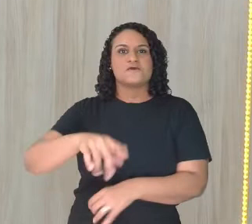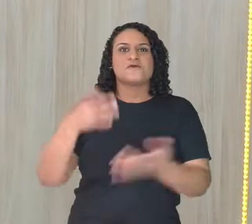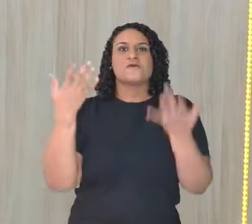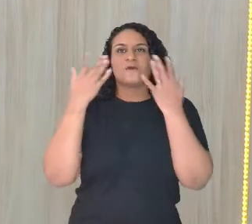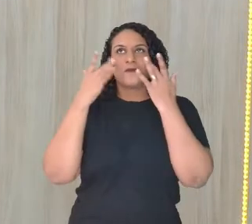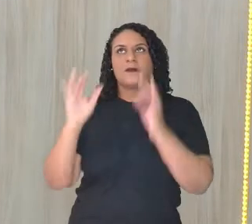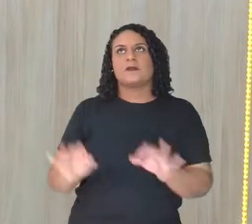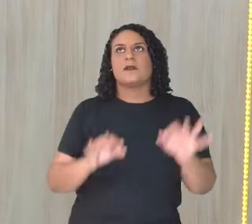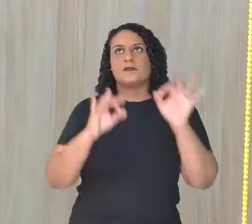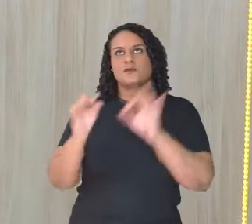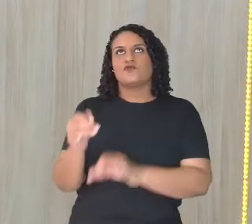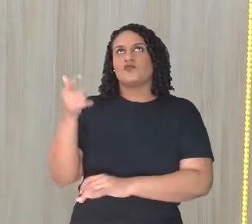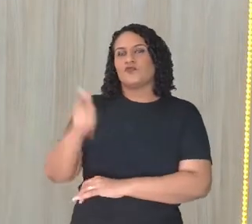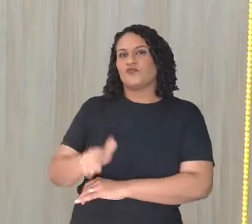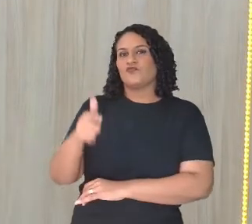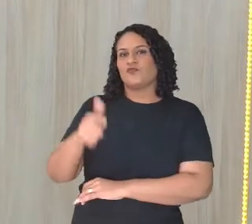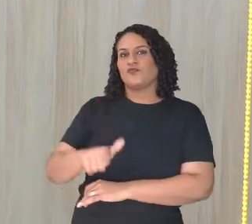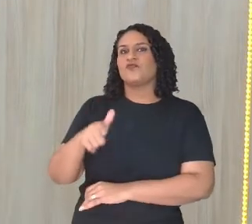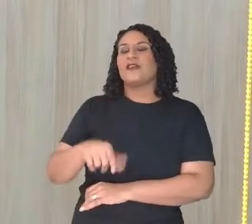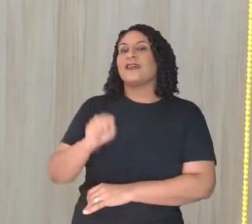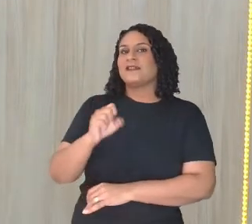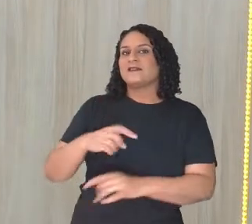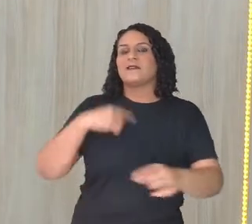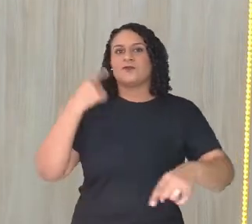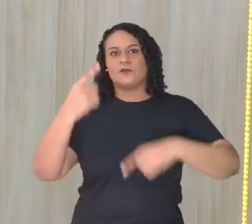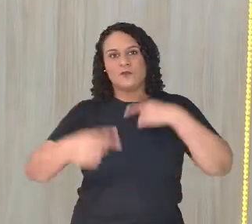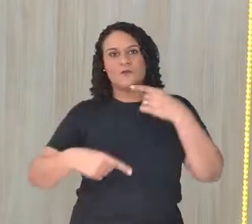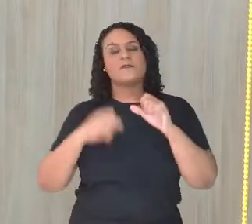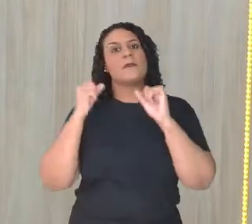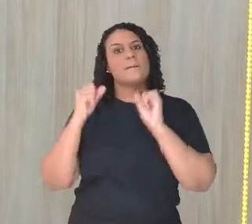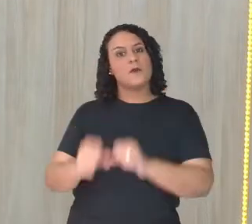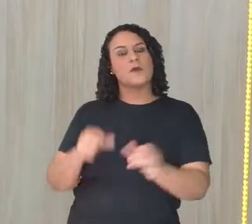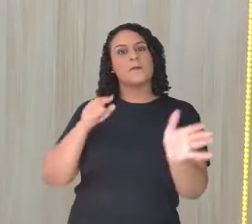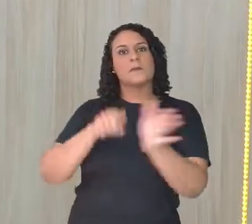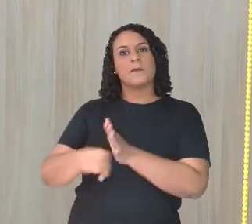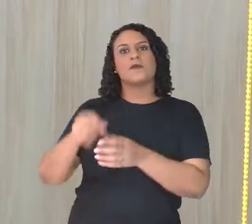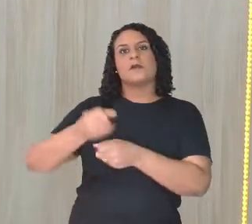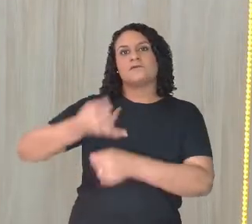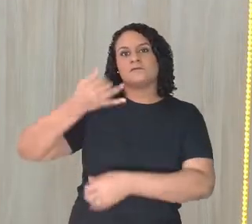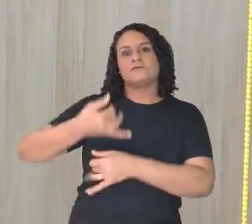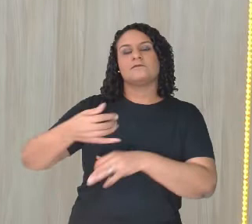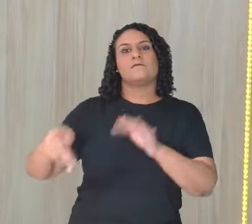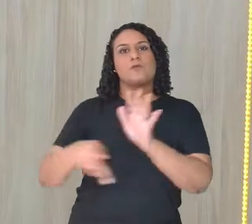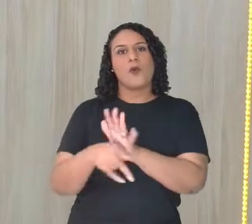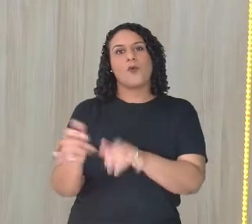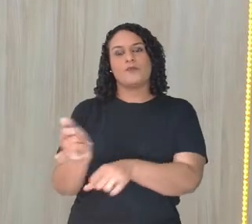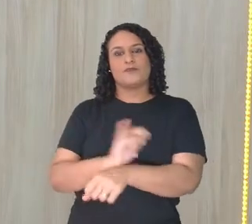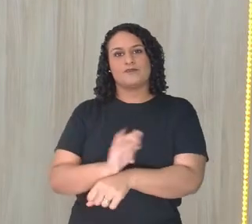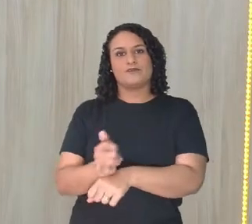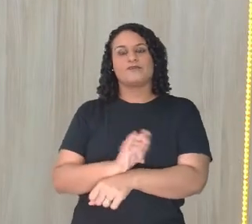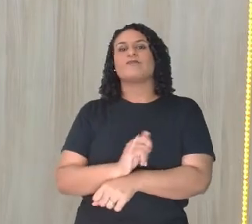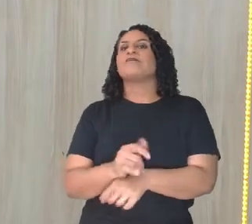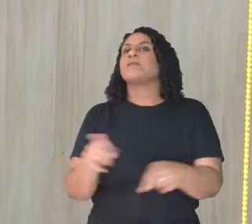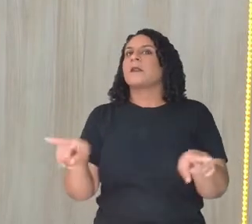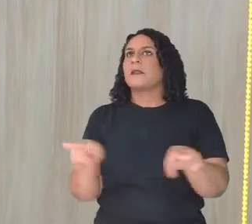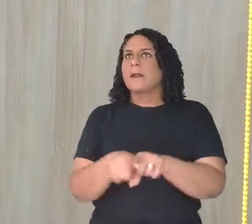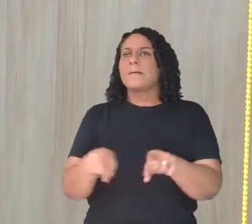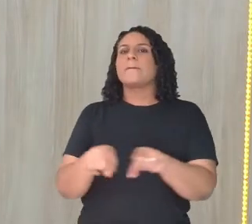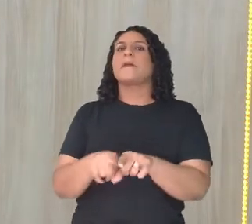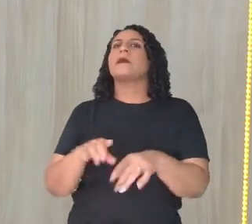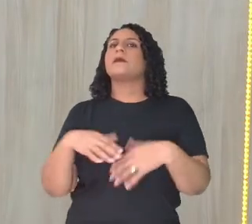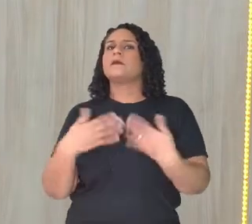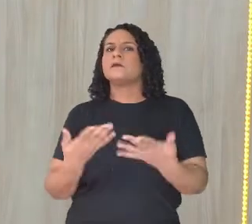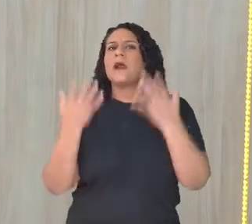rever, podem tirar dúvidas depois, podem comentar, podem pegar aquela partezinha da aula que você achou